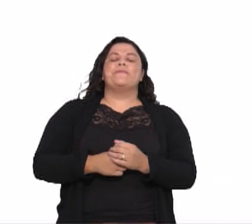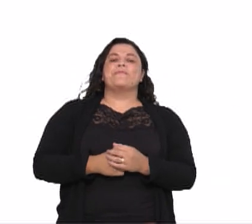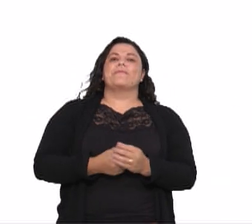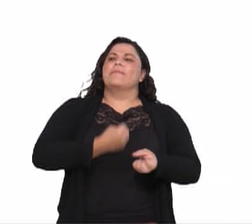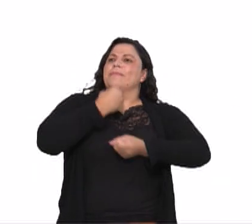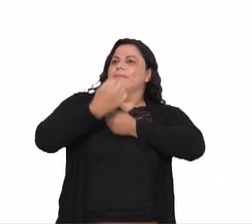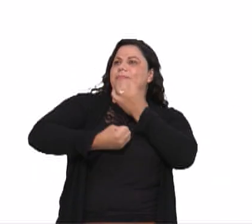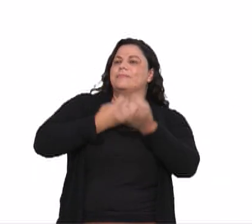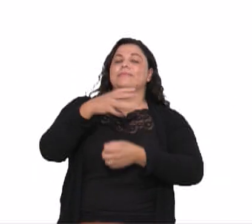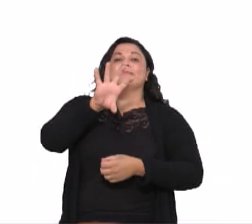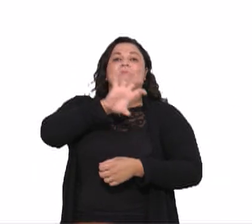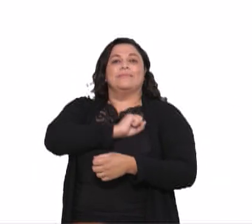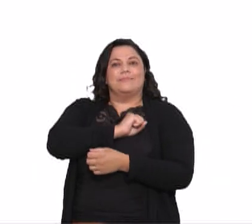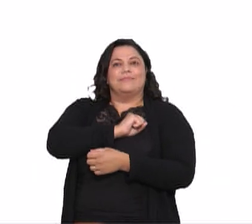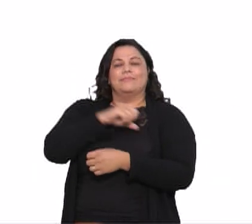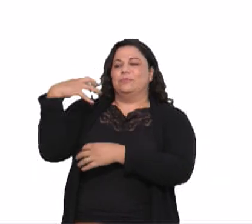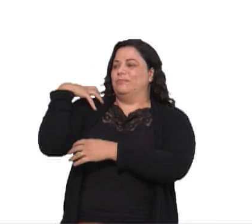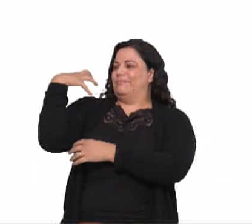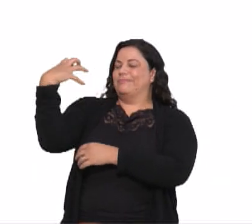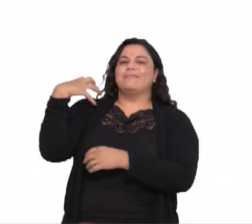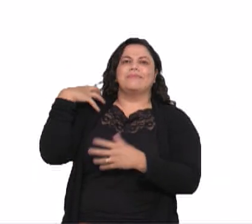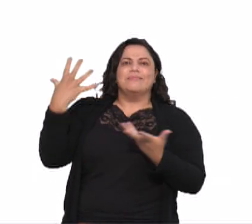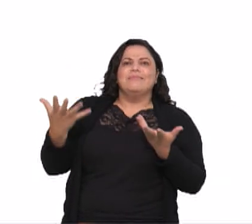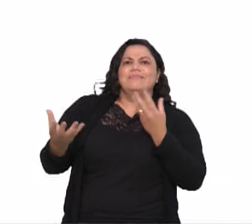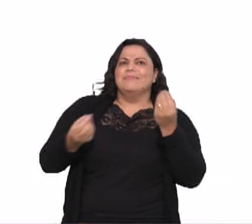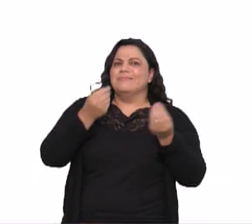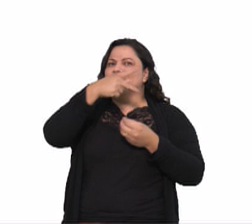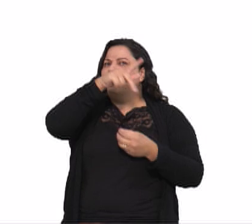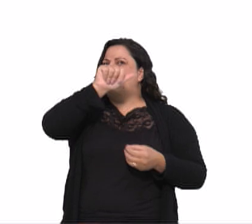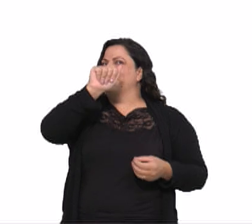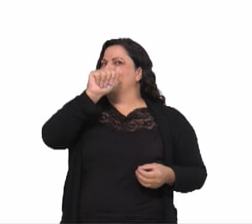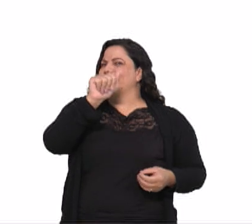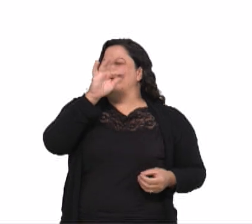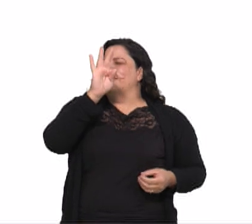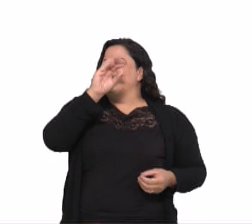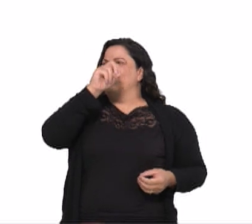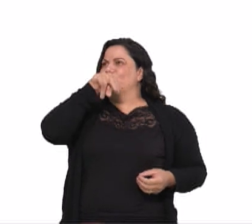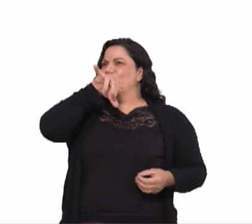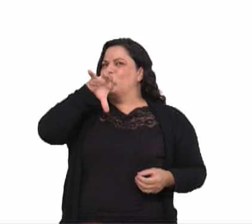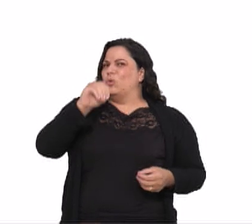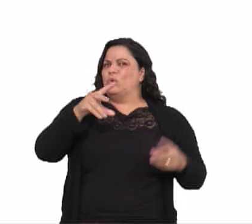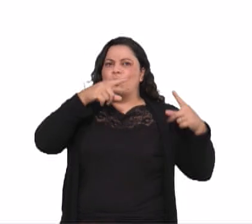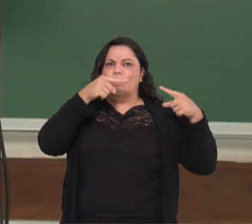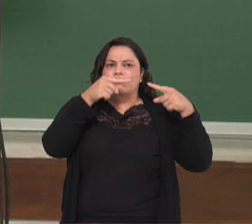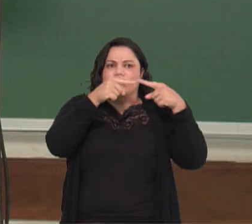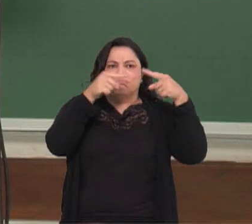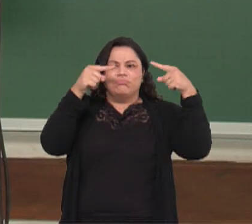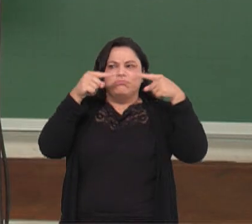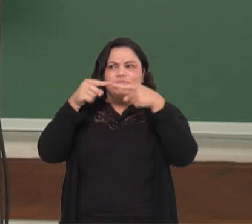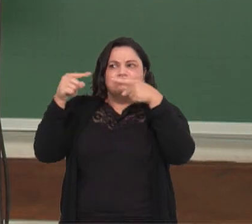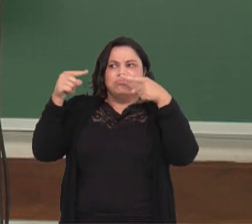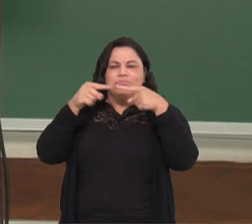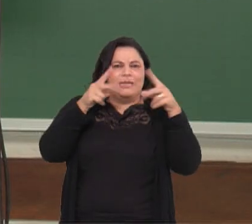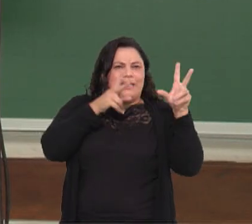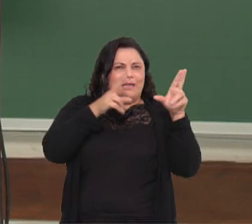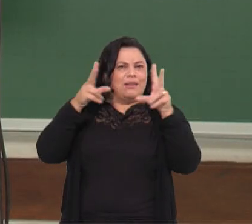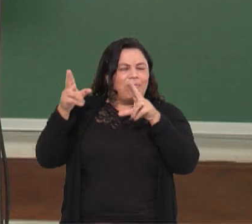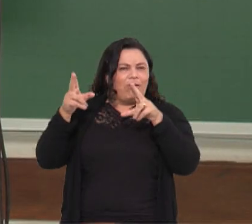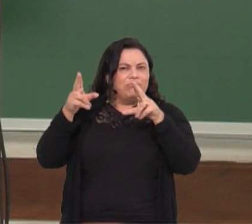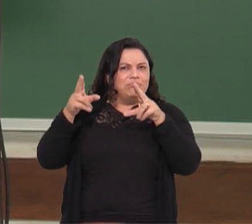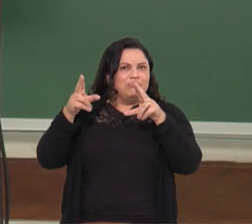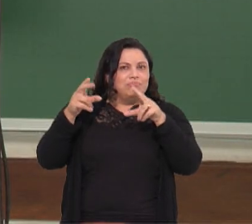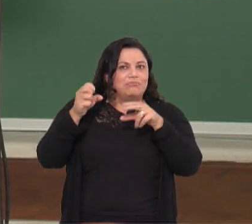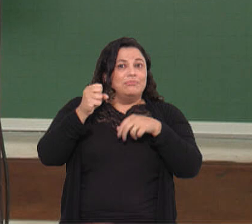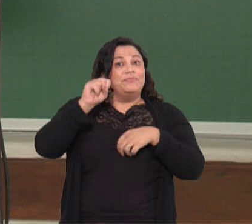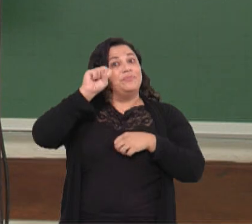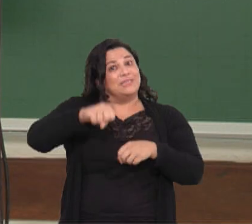platônico hoje em dia, estamos realmente nos referindo à mesma definição proposta por Platão? Sim ou não? E justifica aí a sua